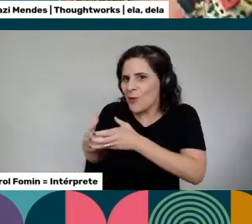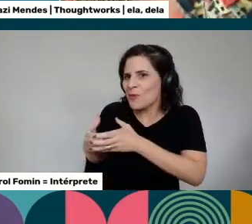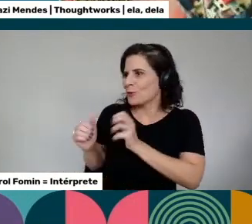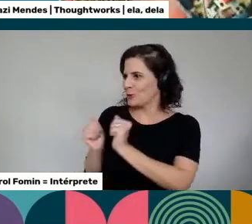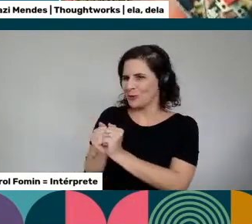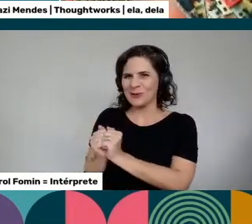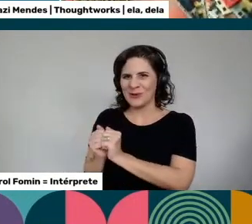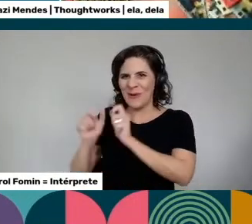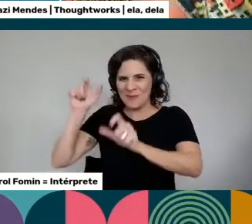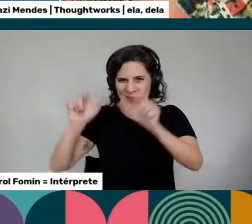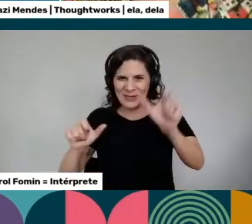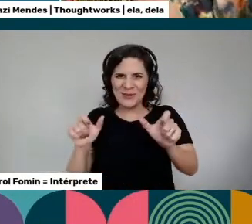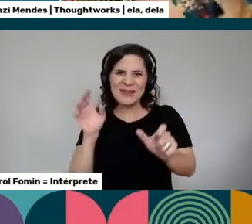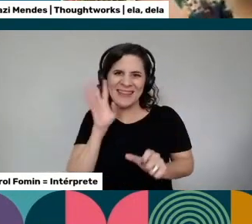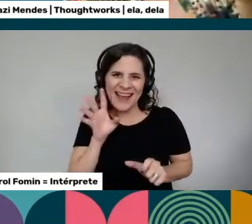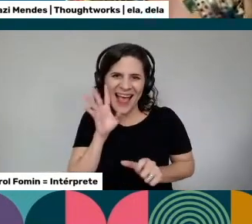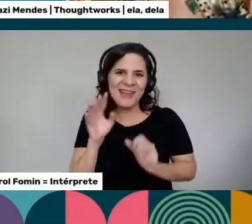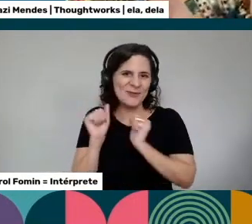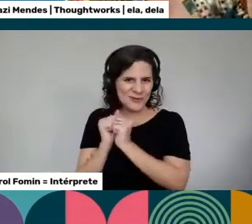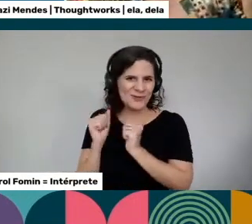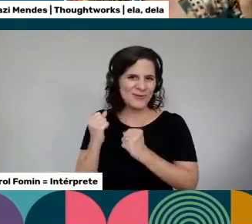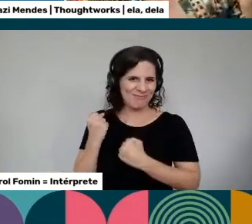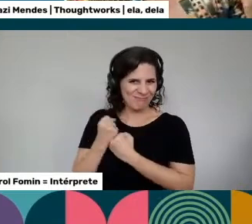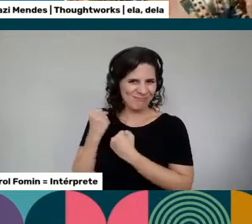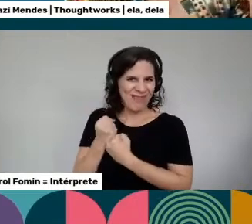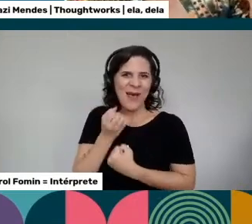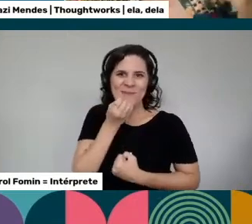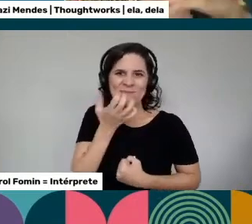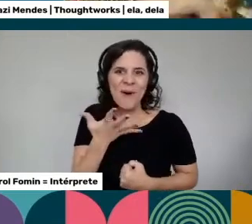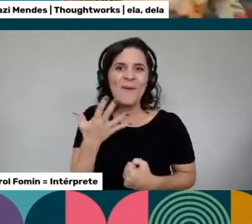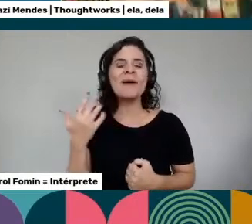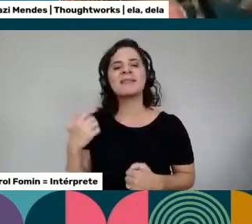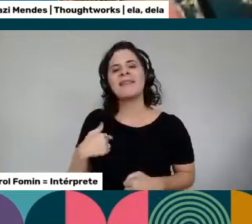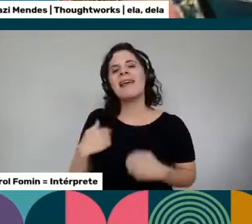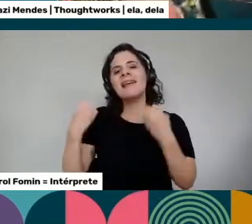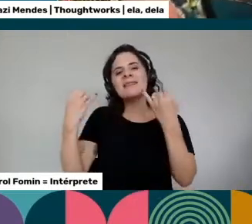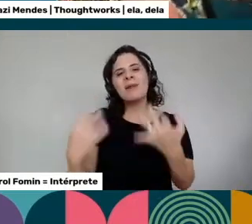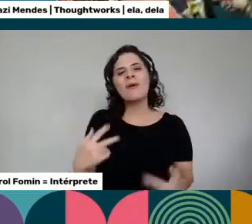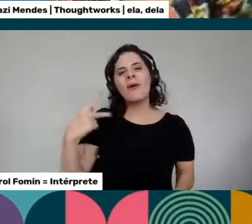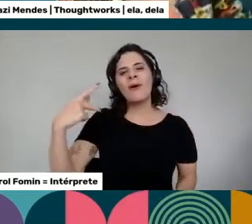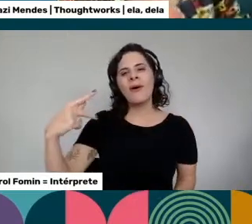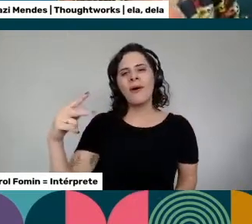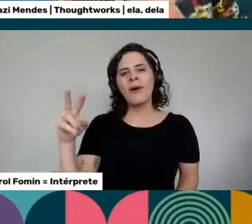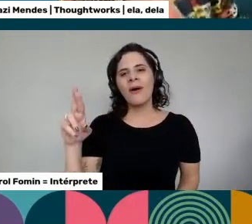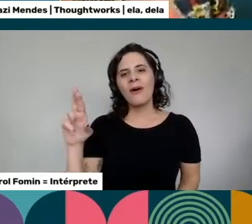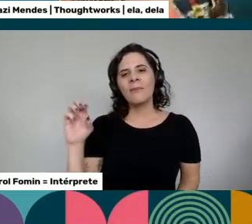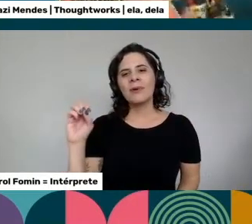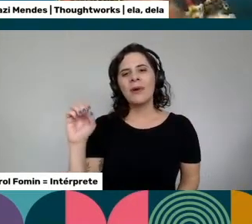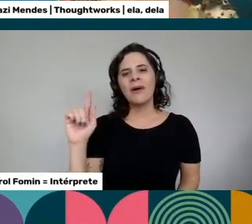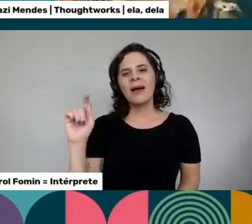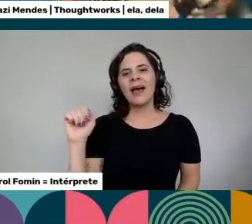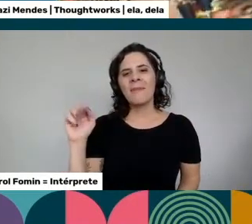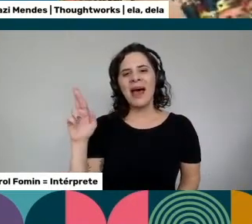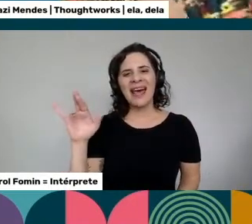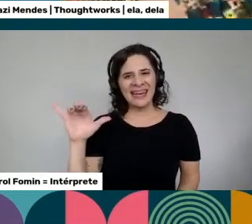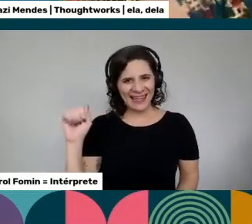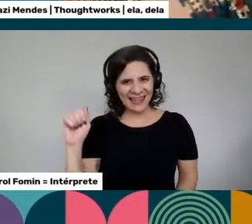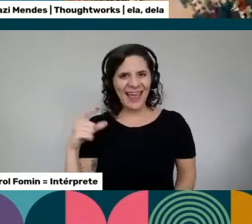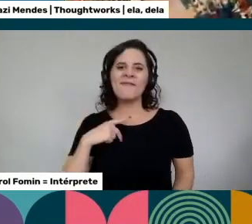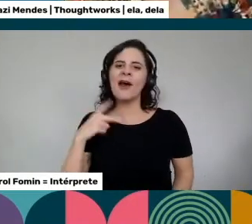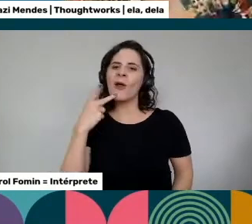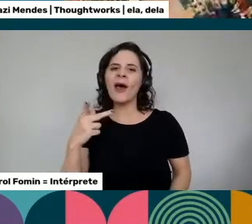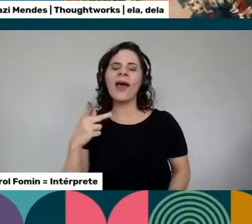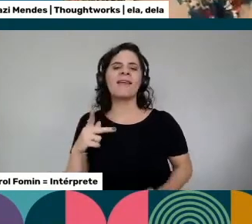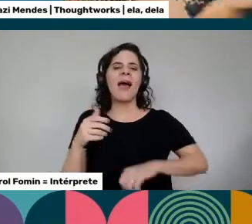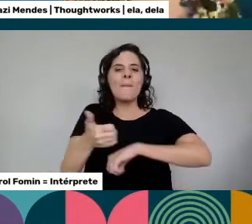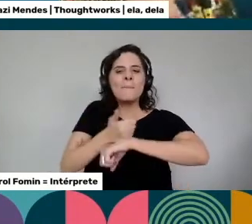da programaria, mas também, né, foi eleita profissional tech do ano pelo Prêmio Mulheres que Transformam,